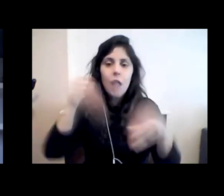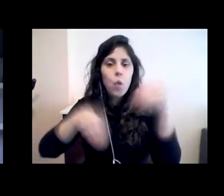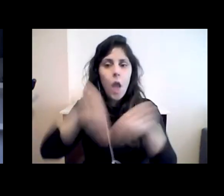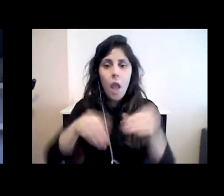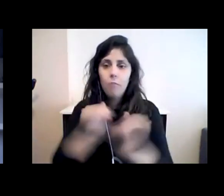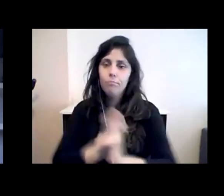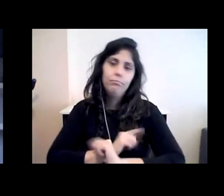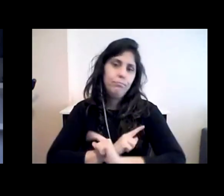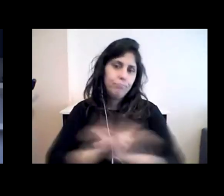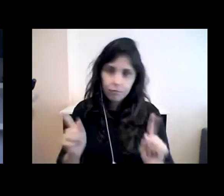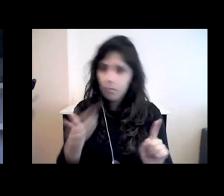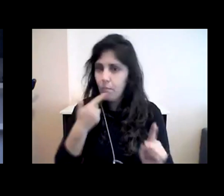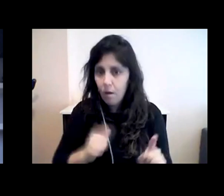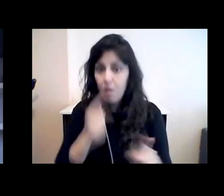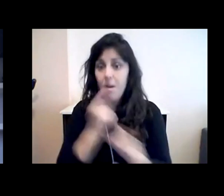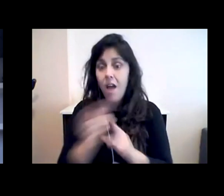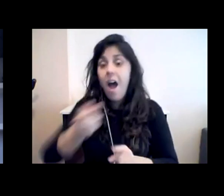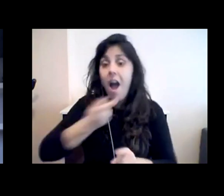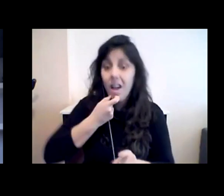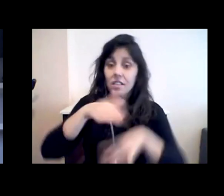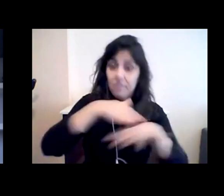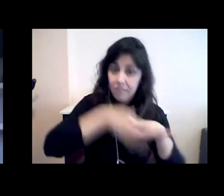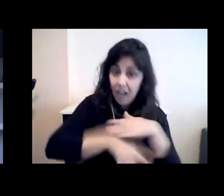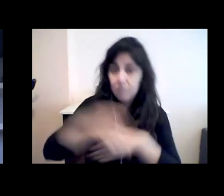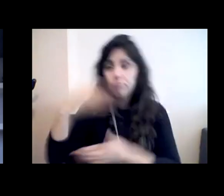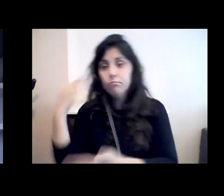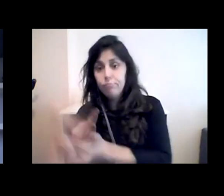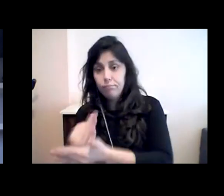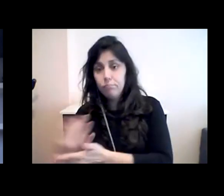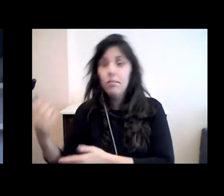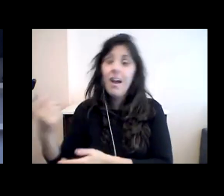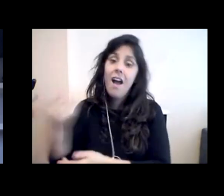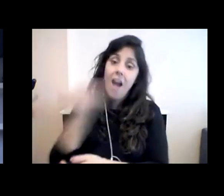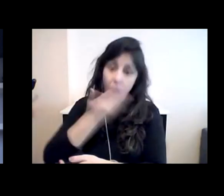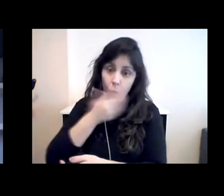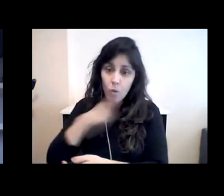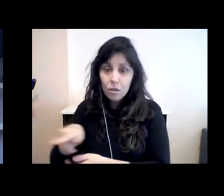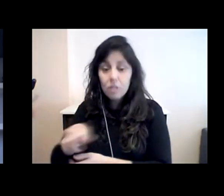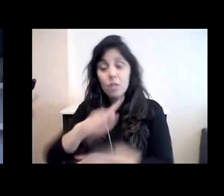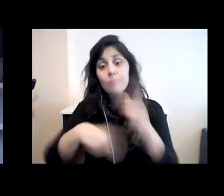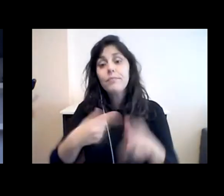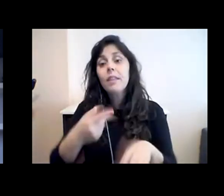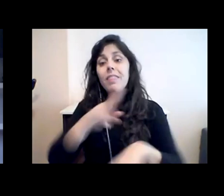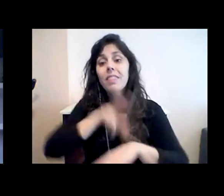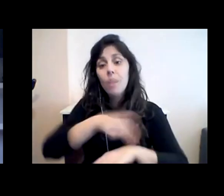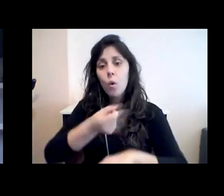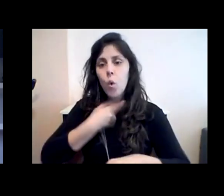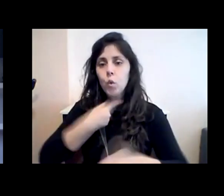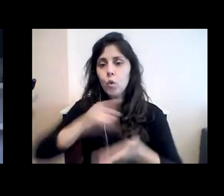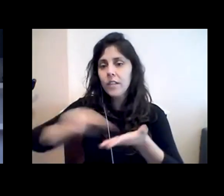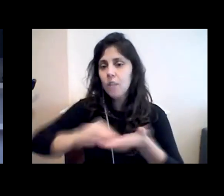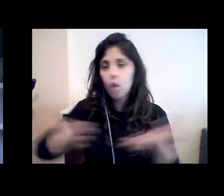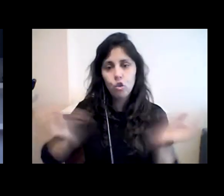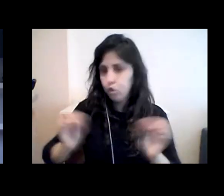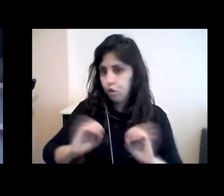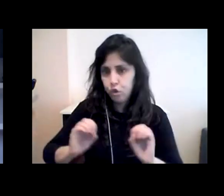ao fazer essa campanha eleitoral estão a faltar às aulas e muitos diretores de curso acabam por não justificar essas mesmas faltas e os alunos reprovam